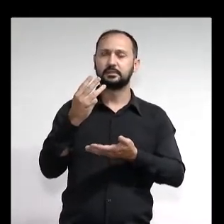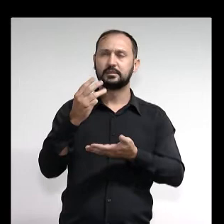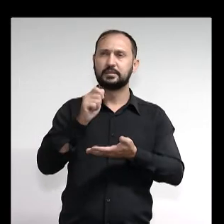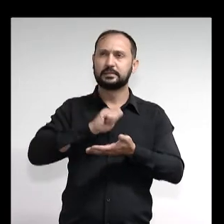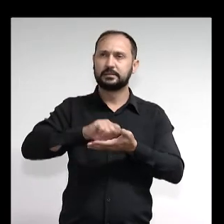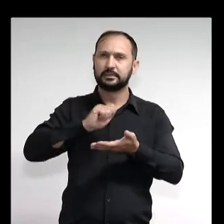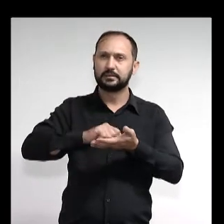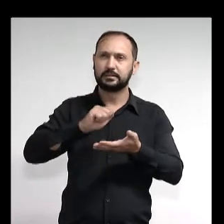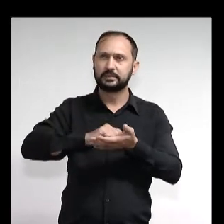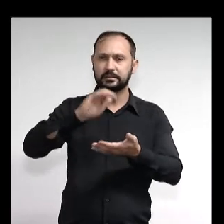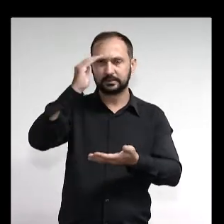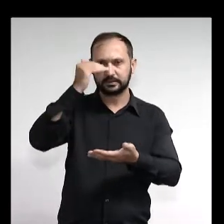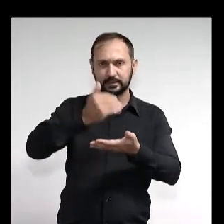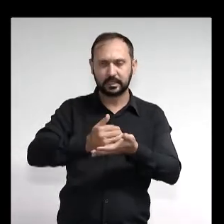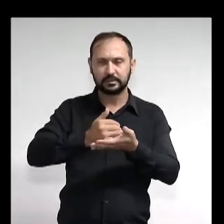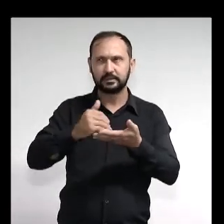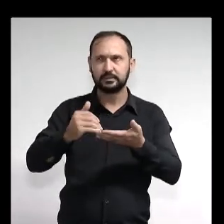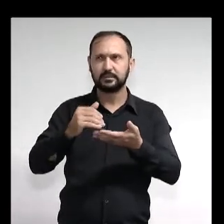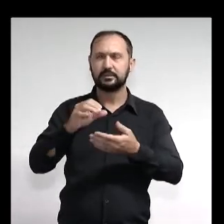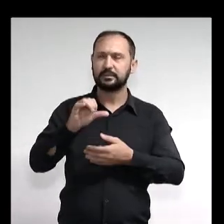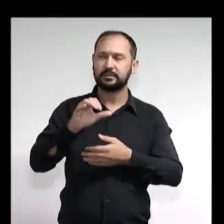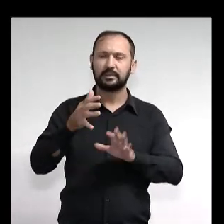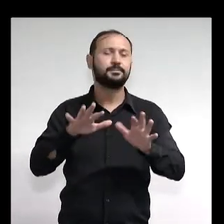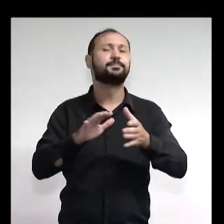teses, 9